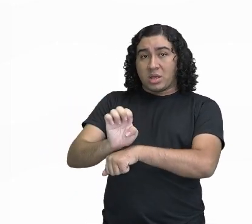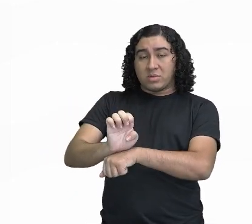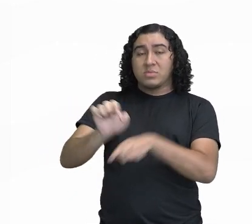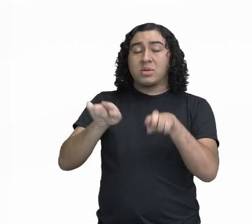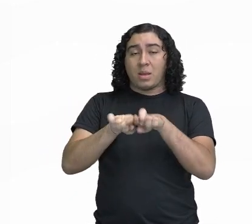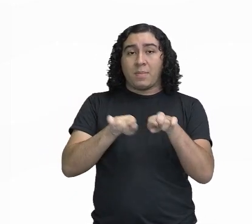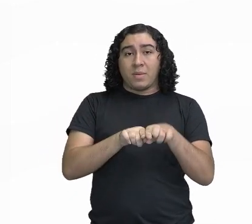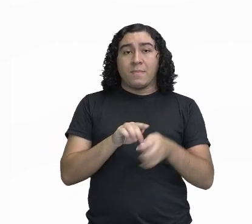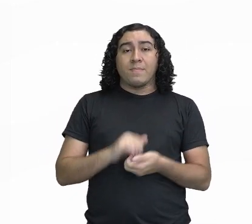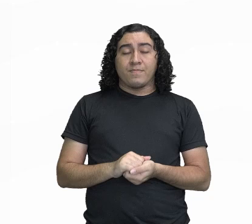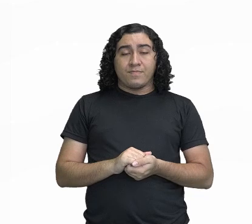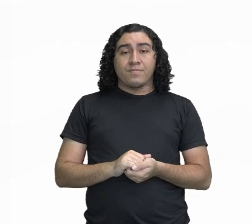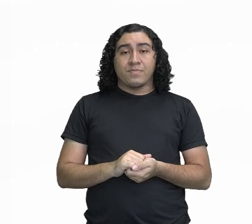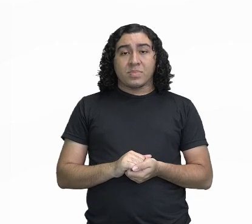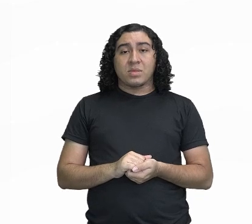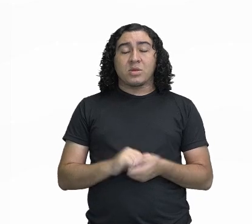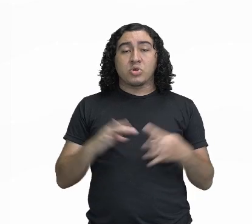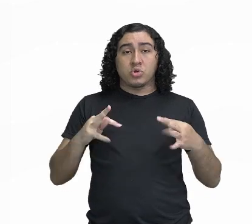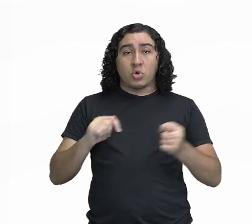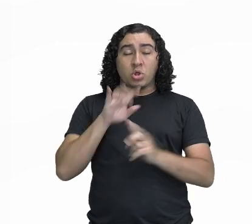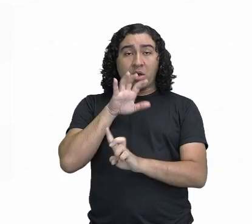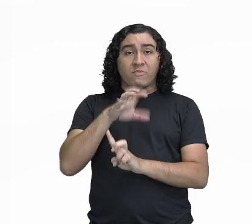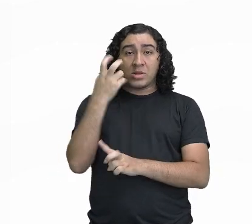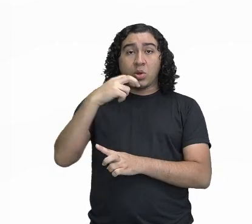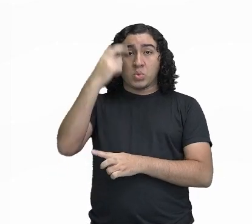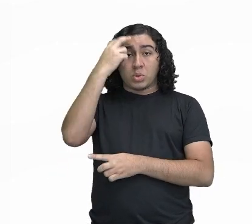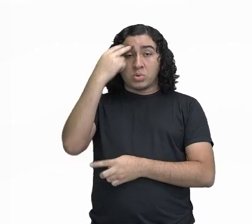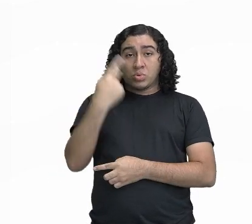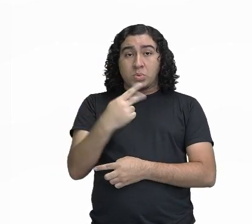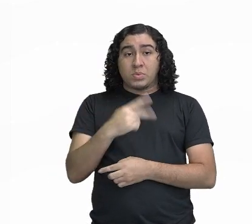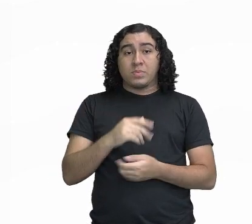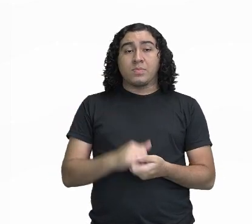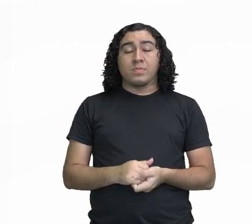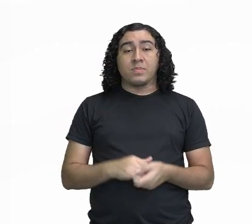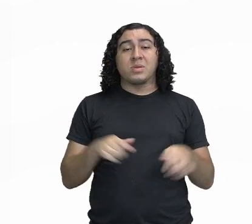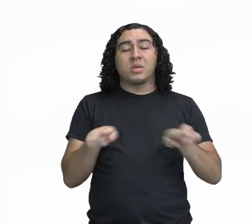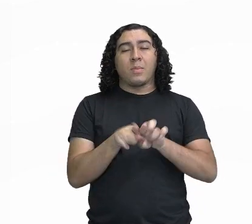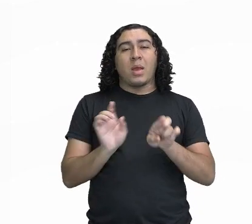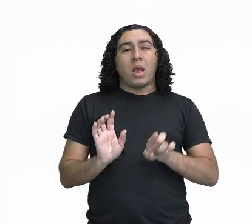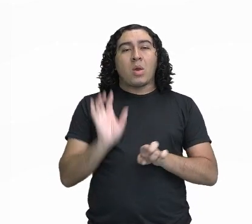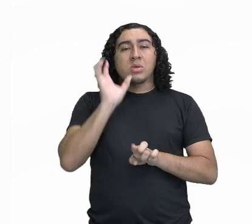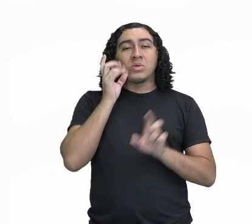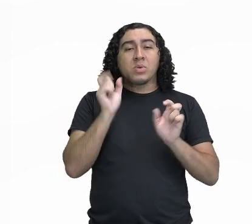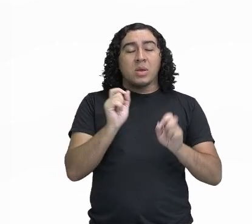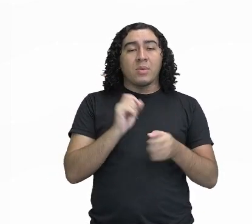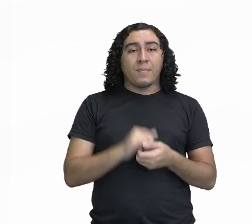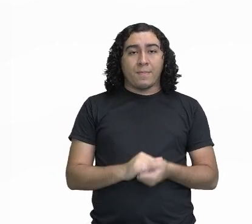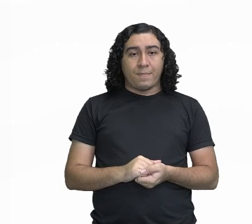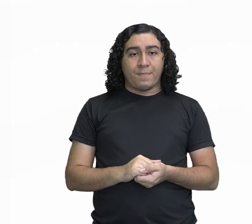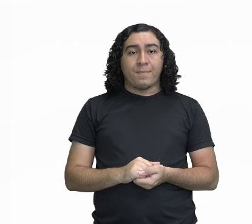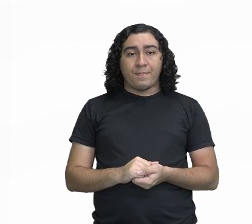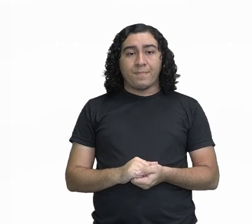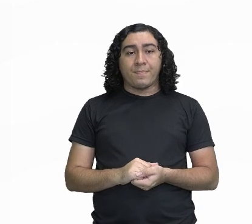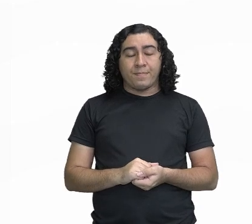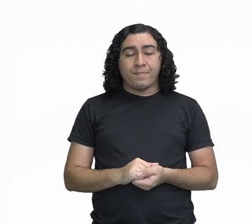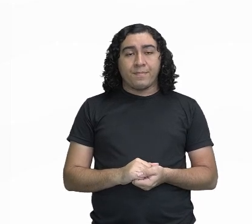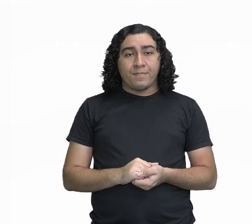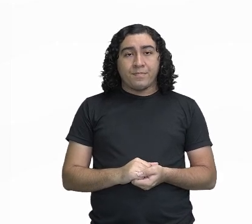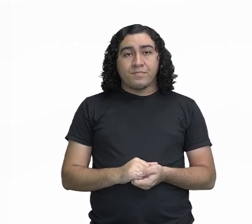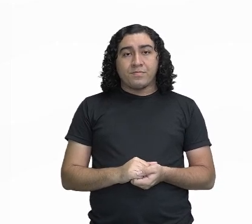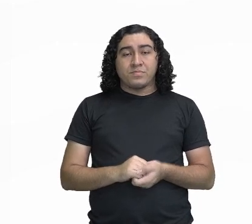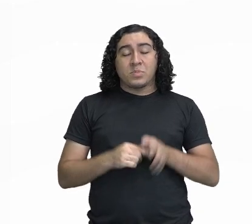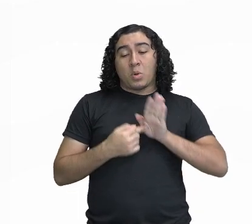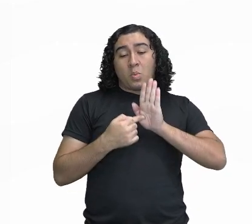sua influência cultural. Também ocorre apresentações na região metropolitana do